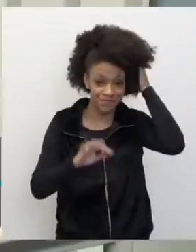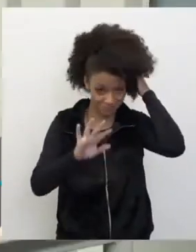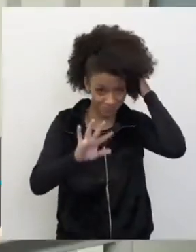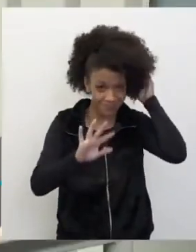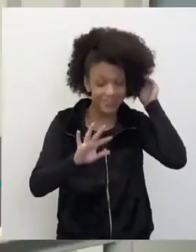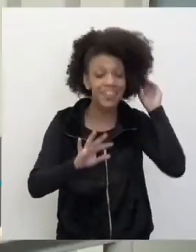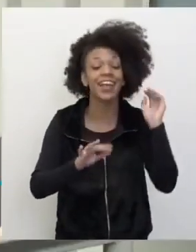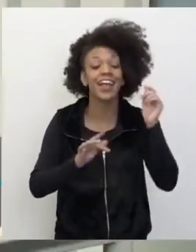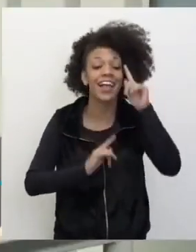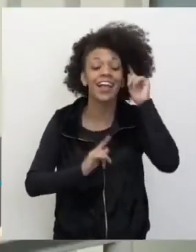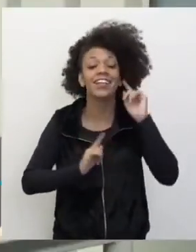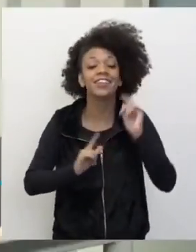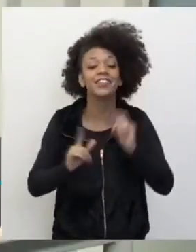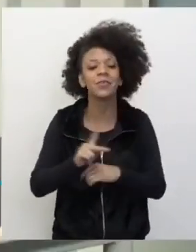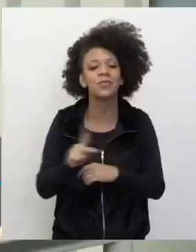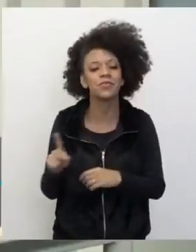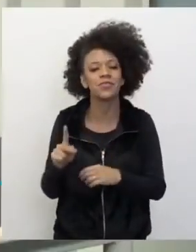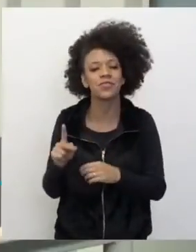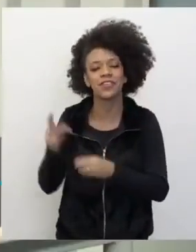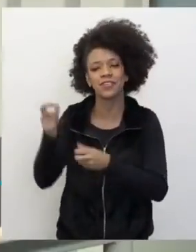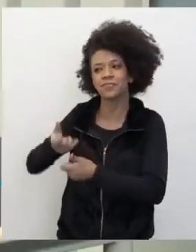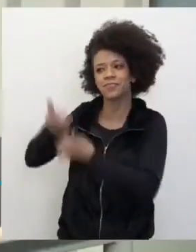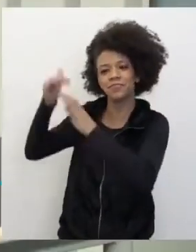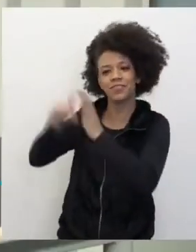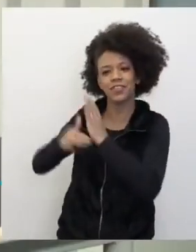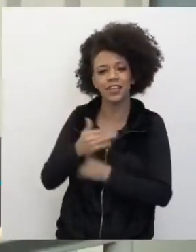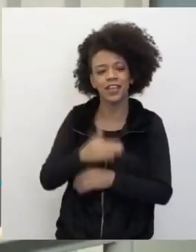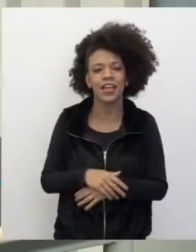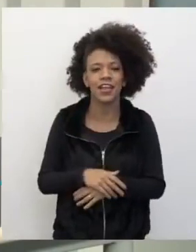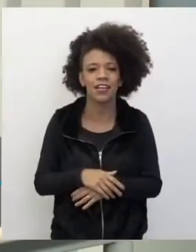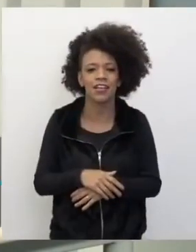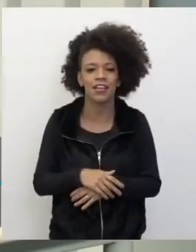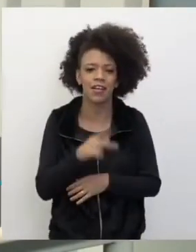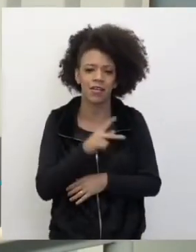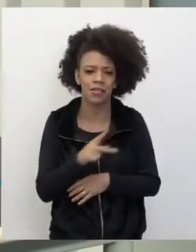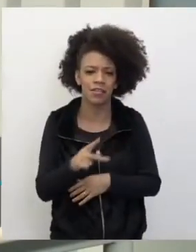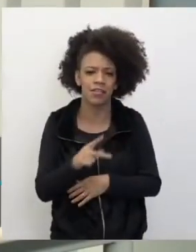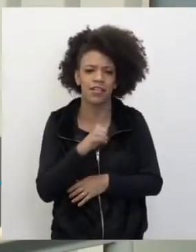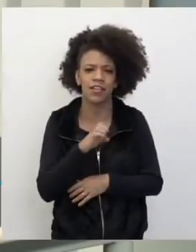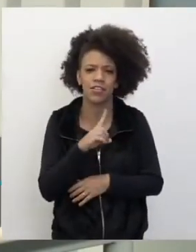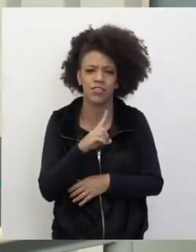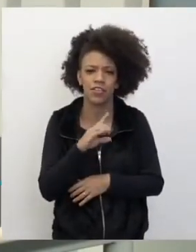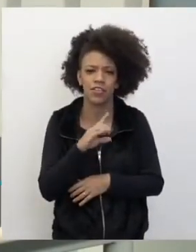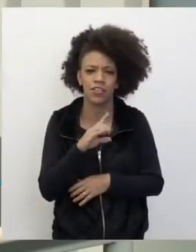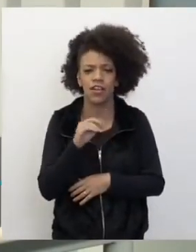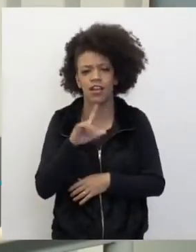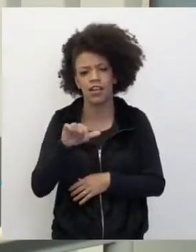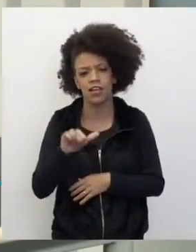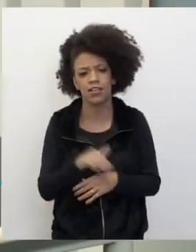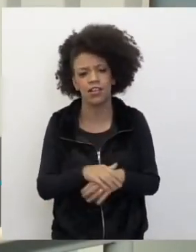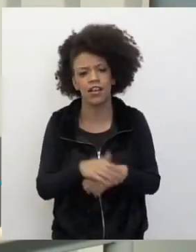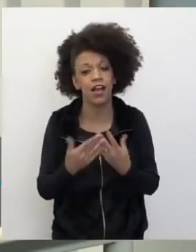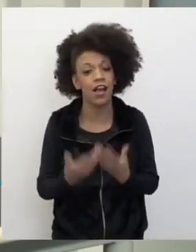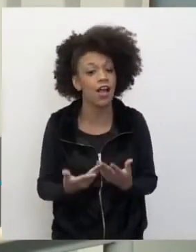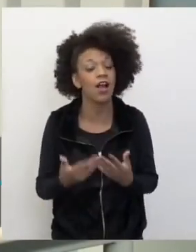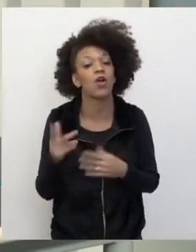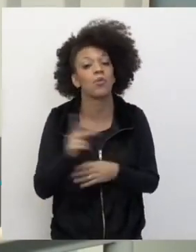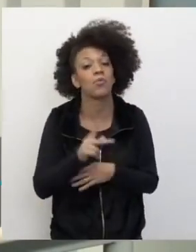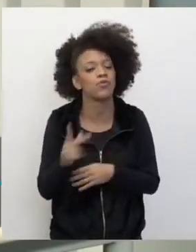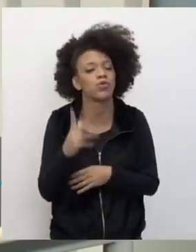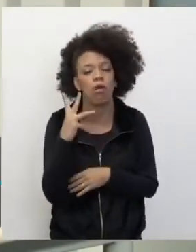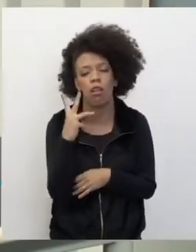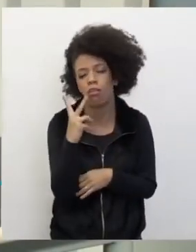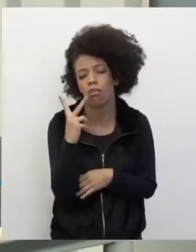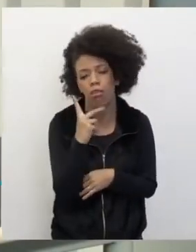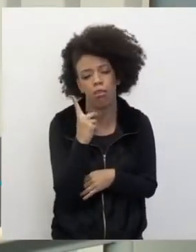uma professora que escreveu um negócio aqui, não dá. Pro Edi Carla. É do professor lindo Jonas de matemática. Ah,